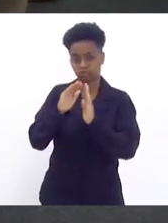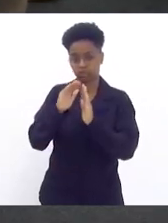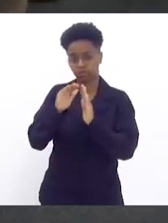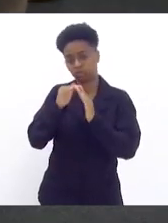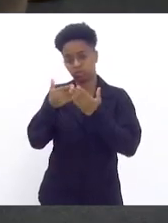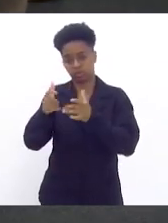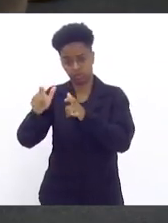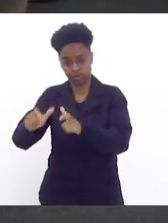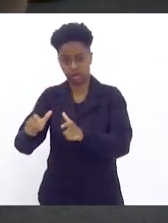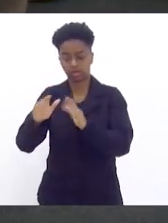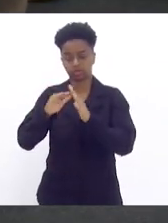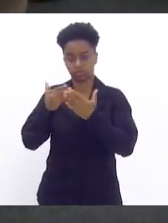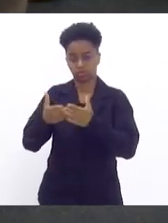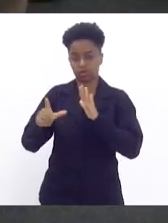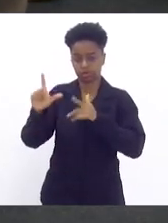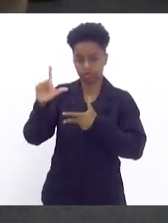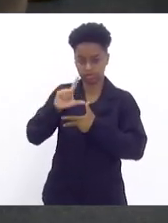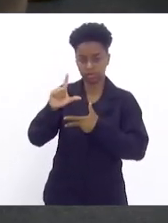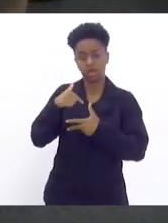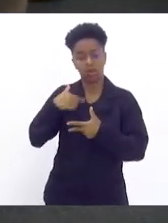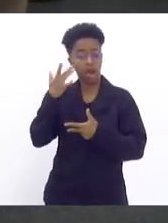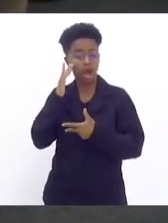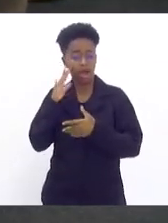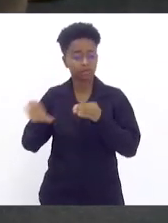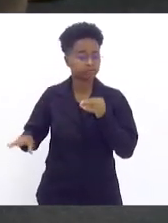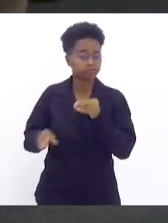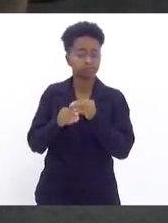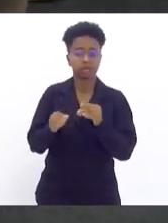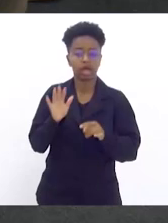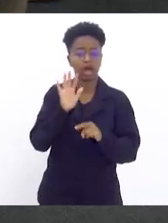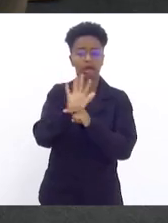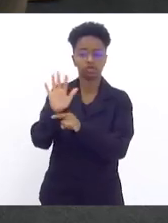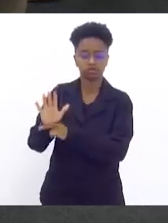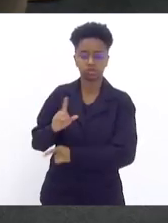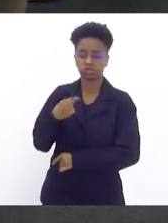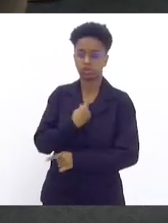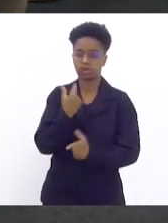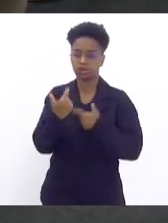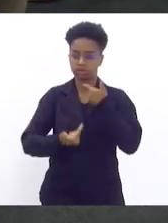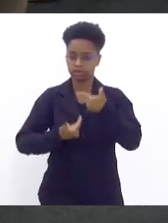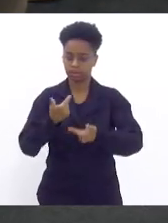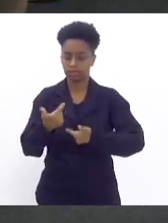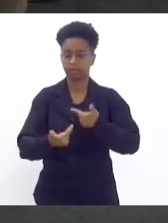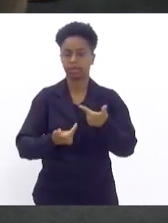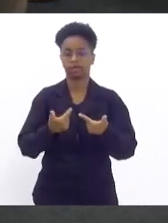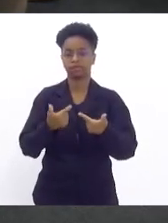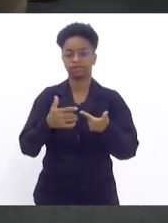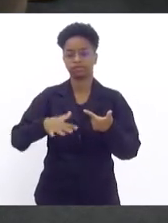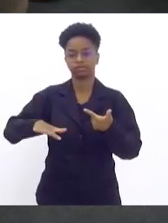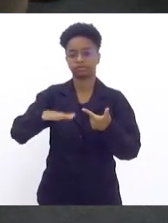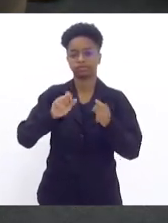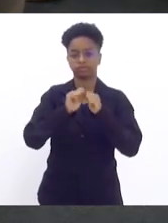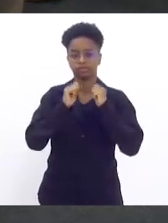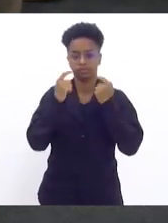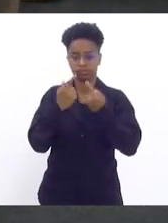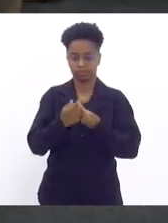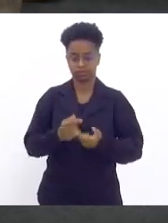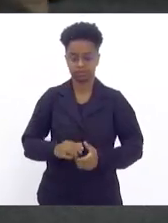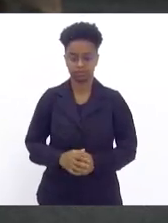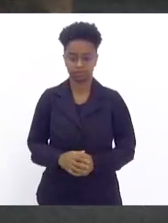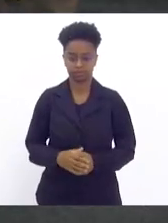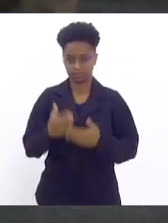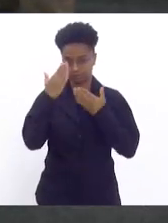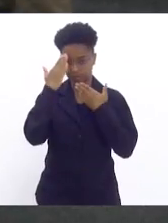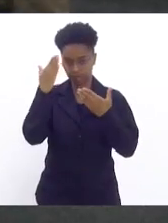Legislativo Eu acho que isso vem acrescentar muito os trabalhos da Assembleia Legislativa do nosso Estado